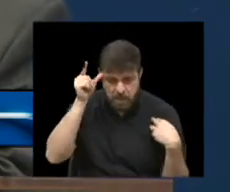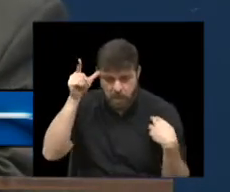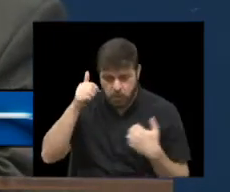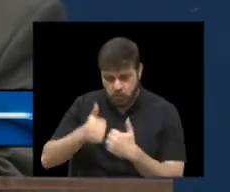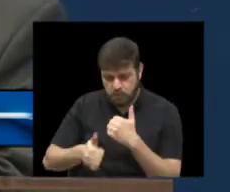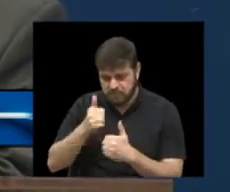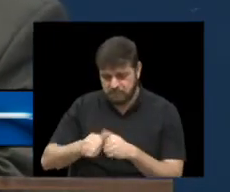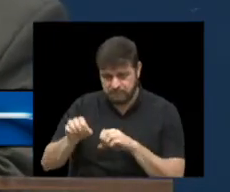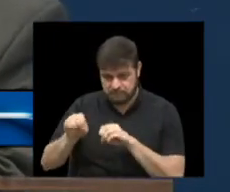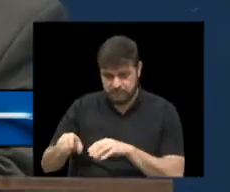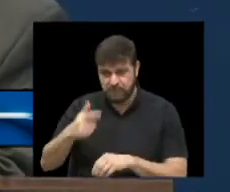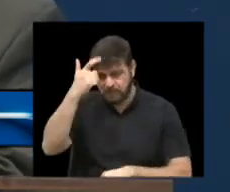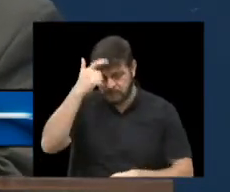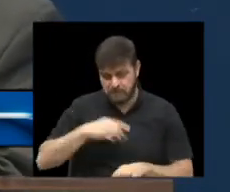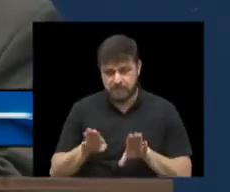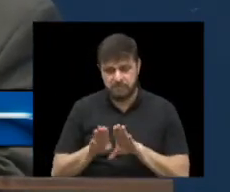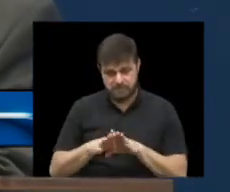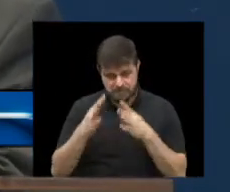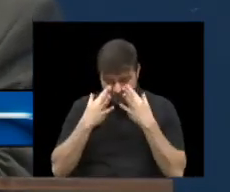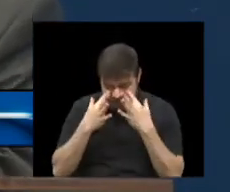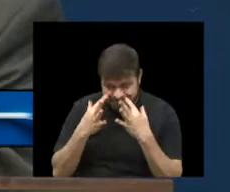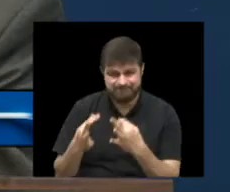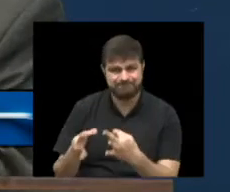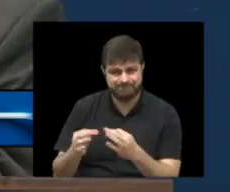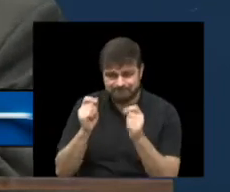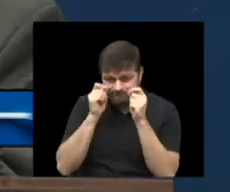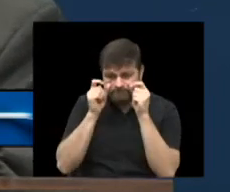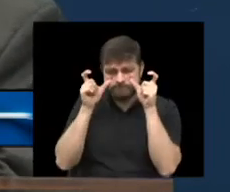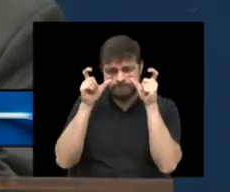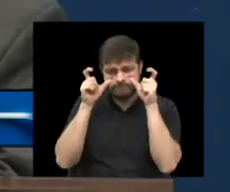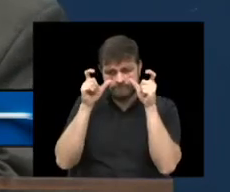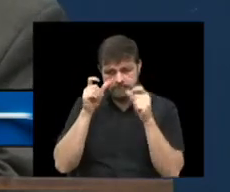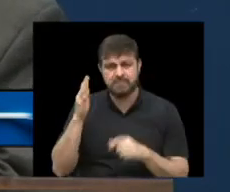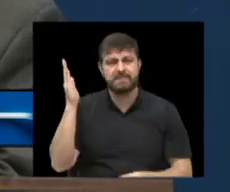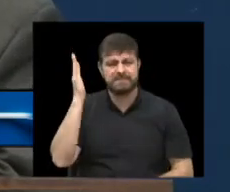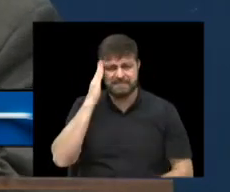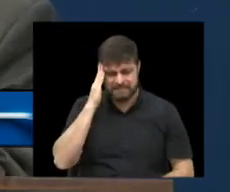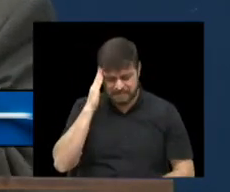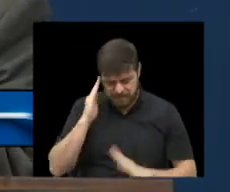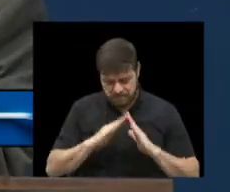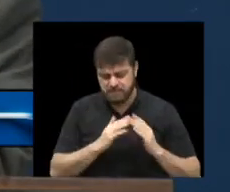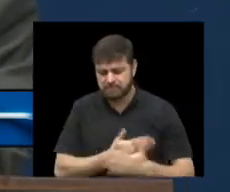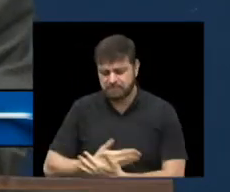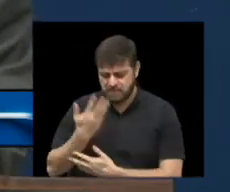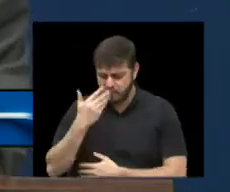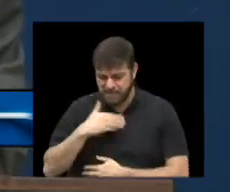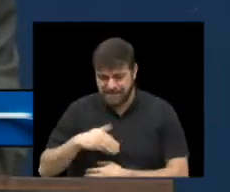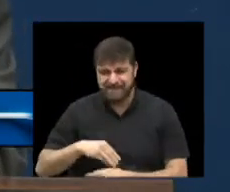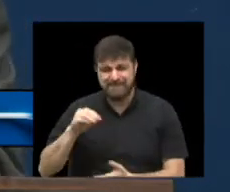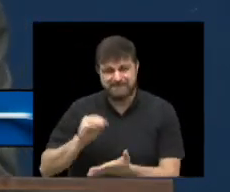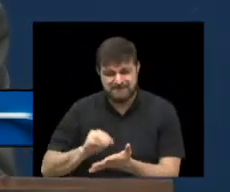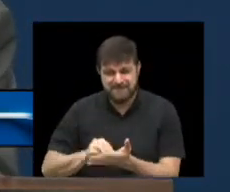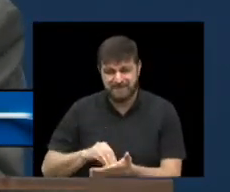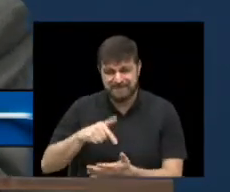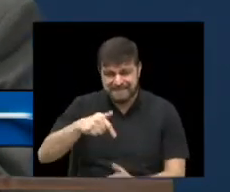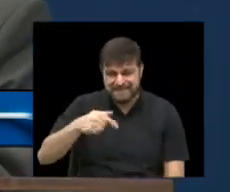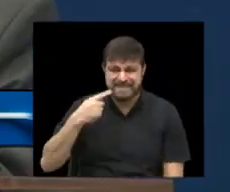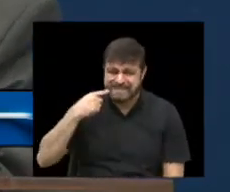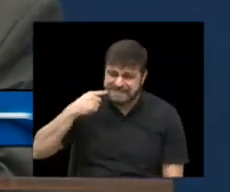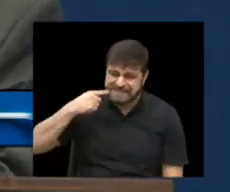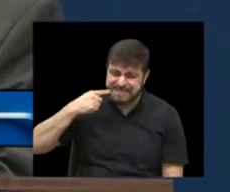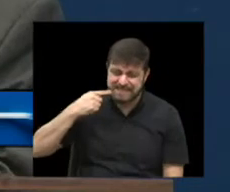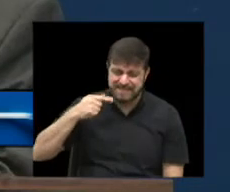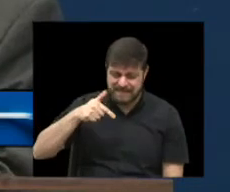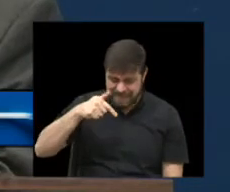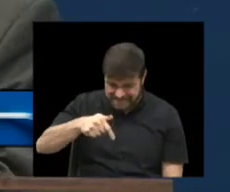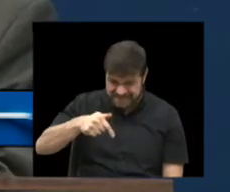está atento, juntamente com toda a comissão. Nós sabemos desse déficit de vagas, de quase 7 mil vagas, e é